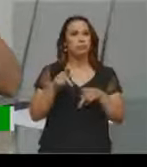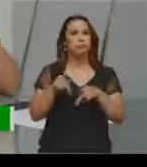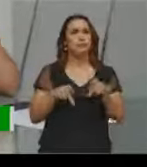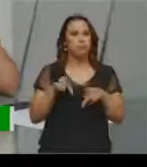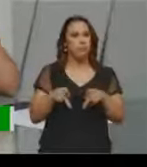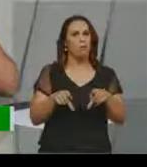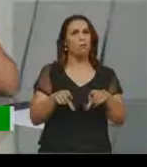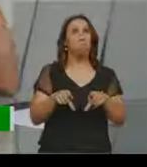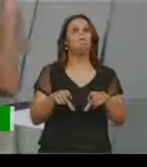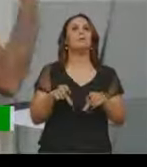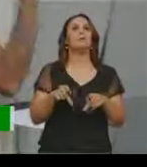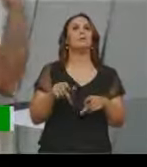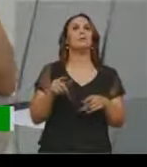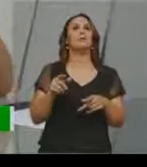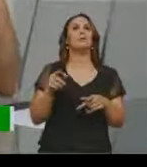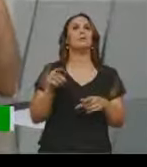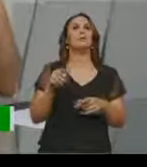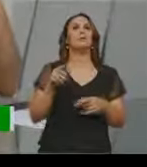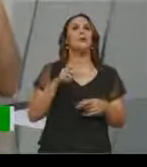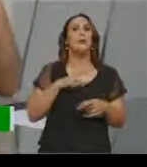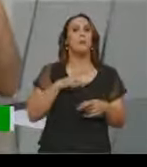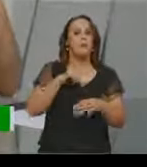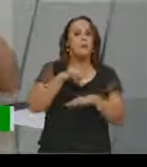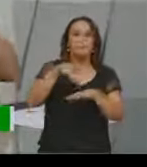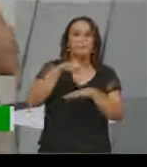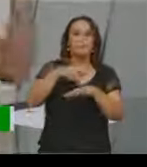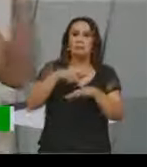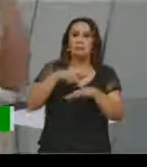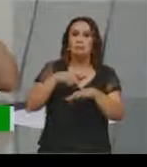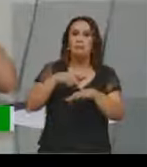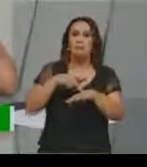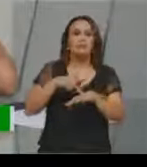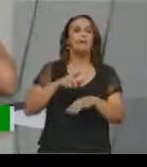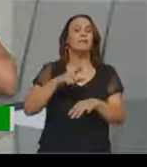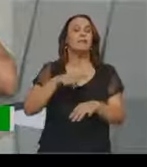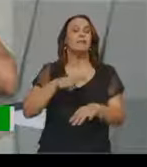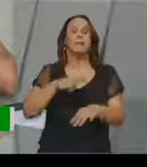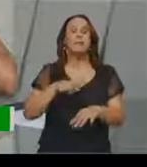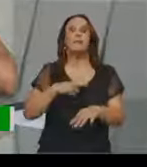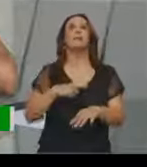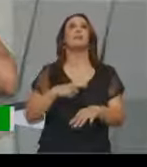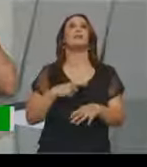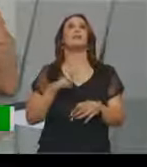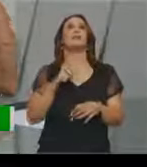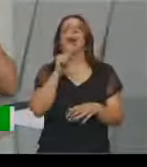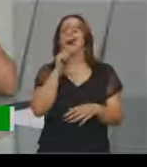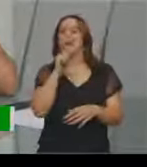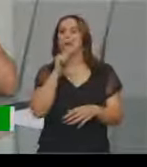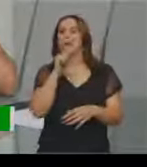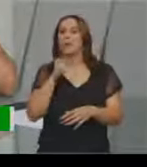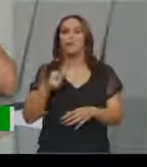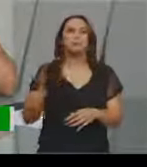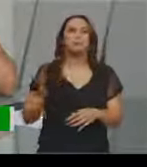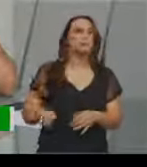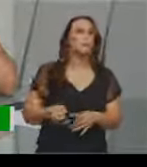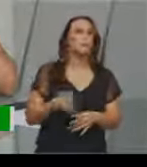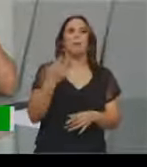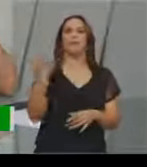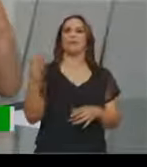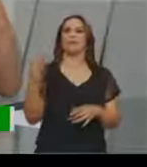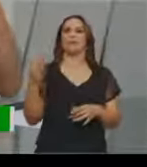muitas capacidades de água, como que fala isso? Hídrica. Isso, capacidade hídrica. Tem diversas hidrelétricas,